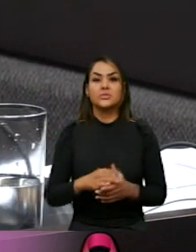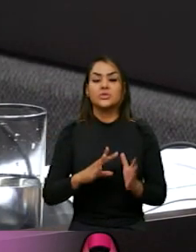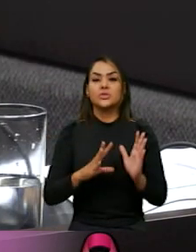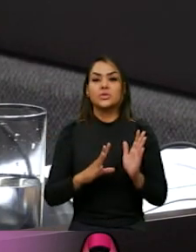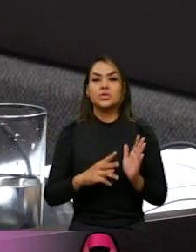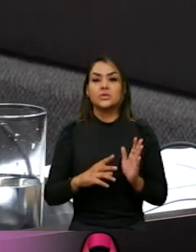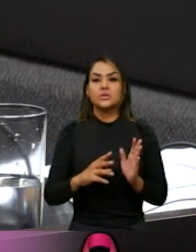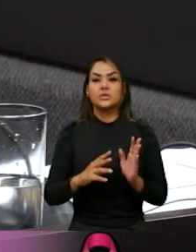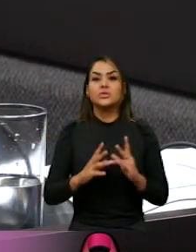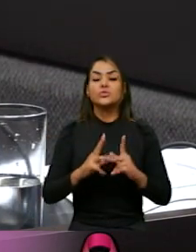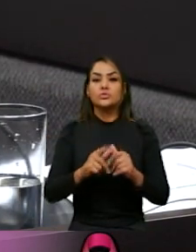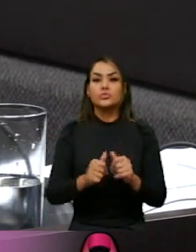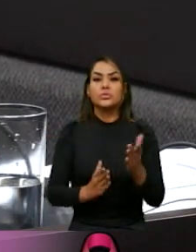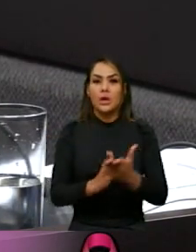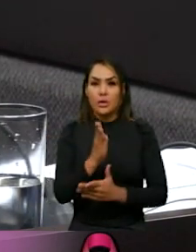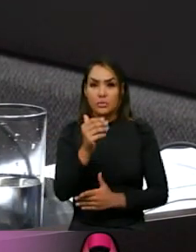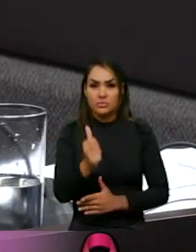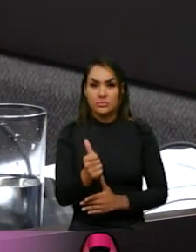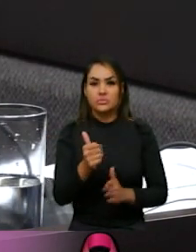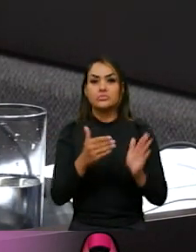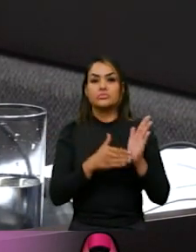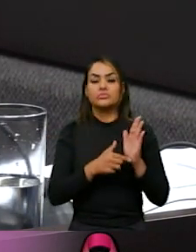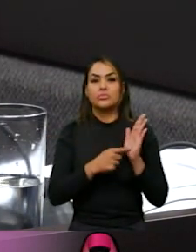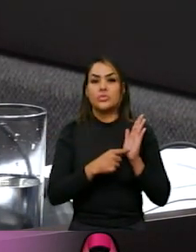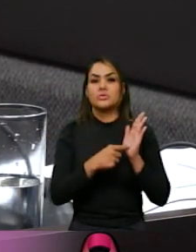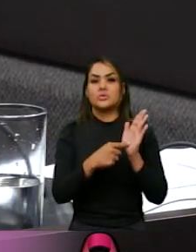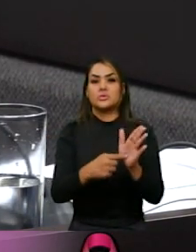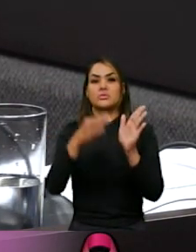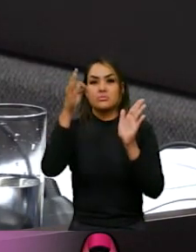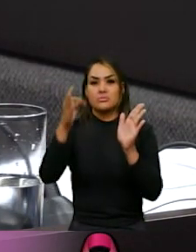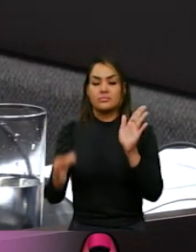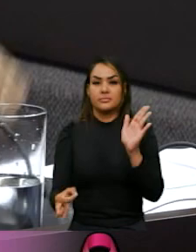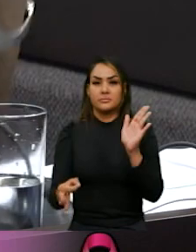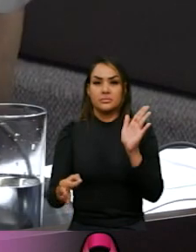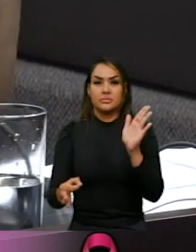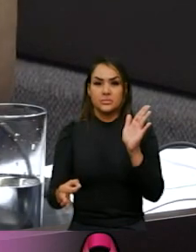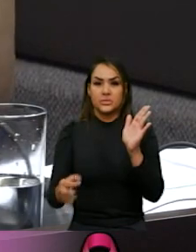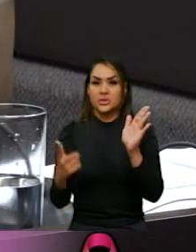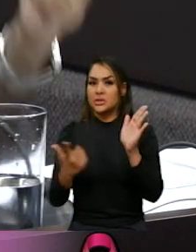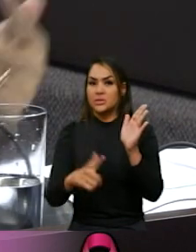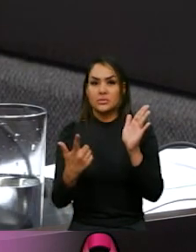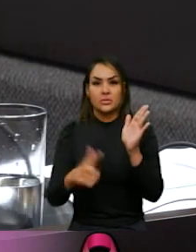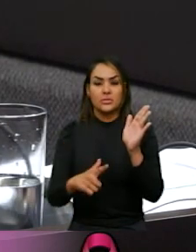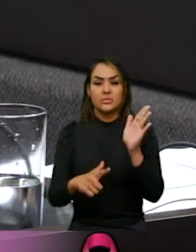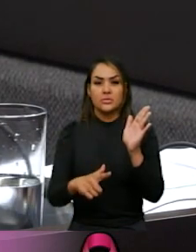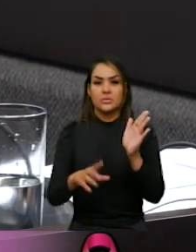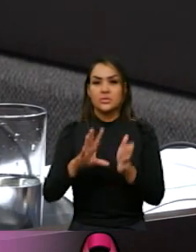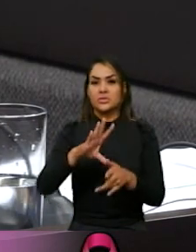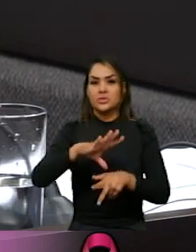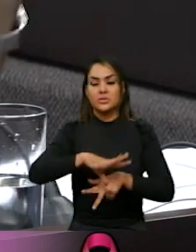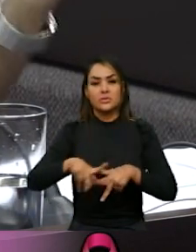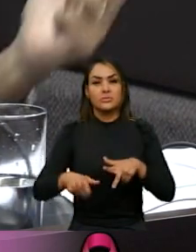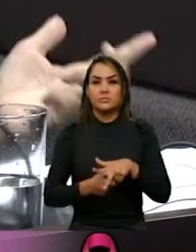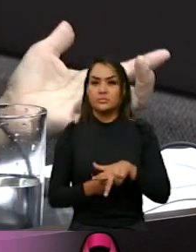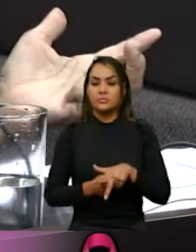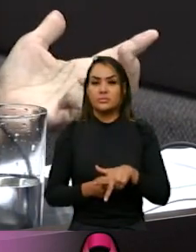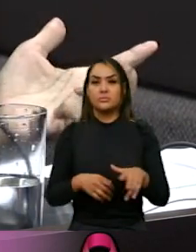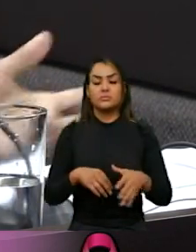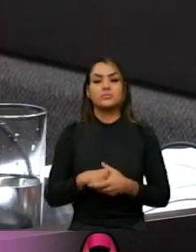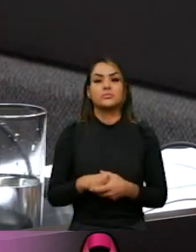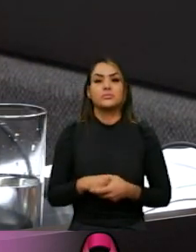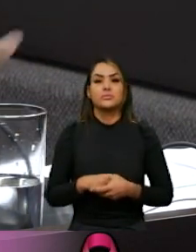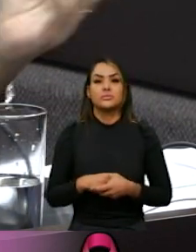com a aprovação, garantindo, dando a ele a certificação de que não houve qualquer ato de corrupção. As contas